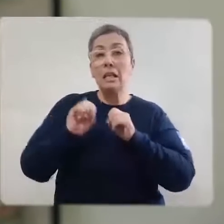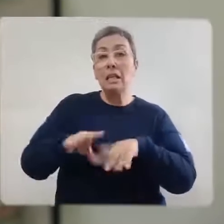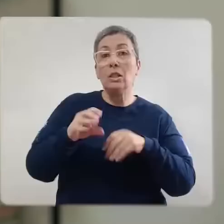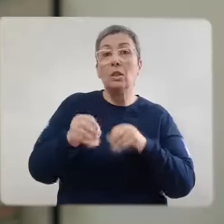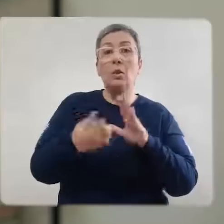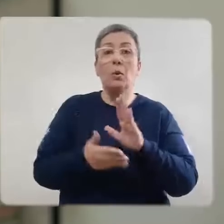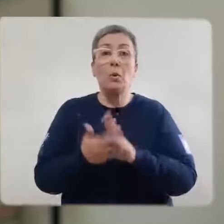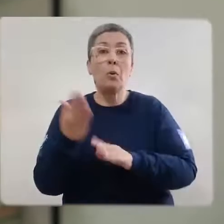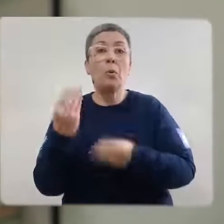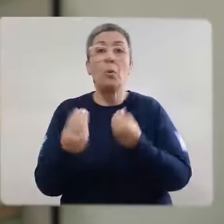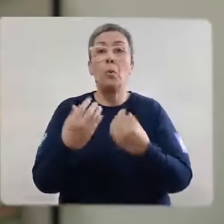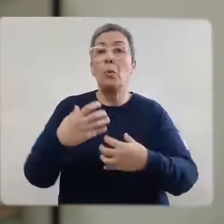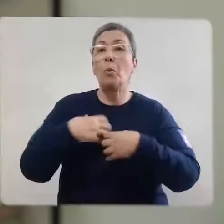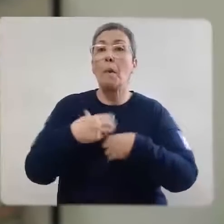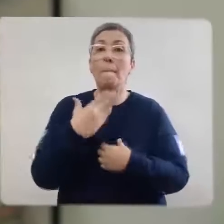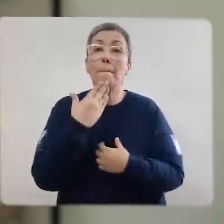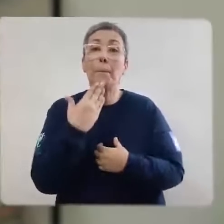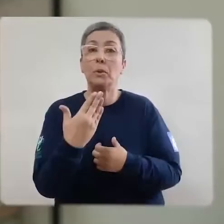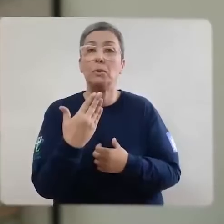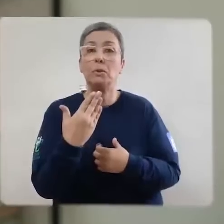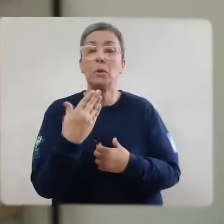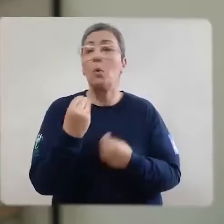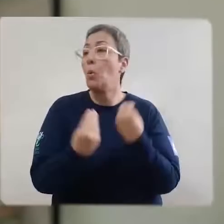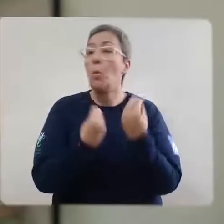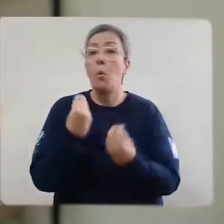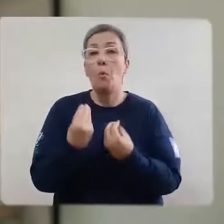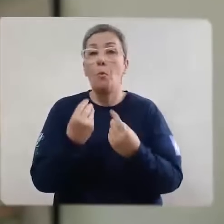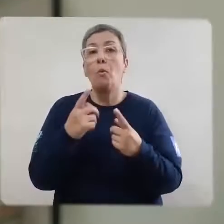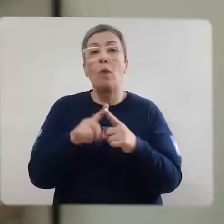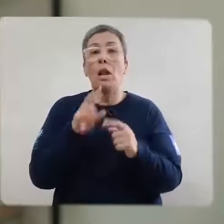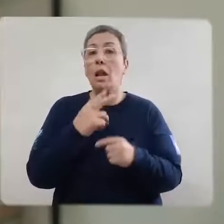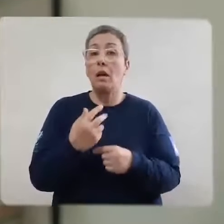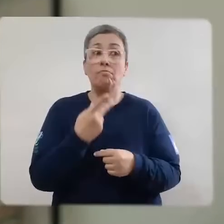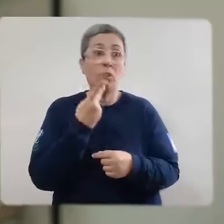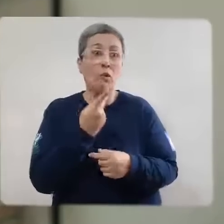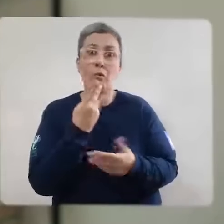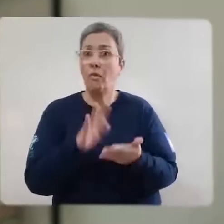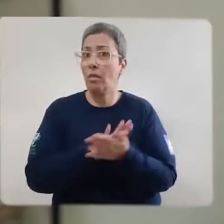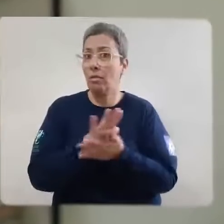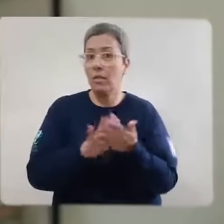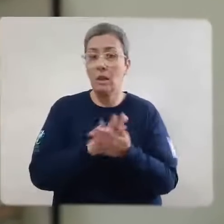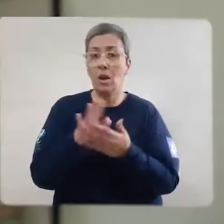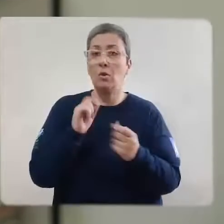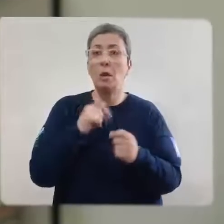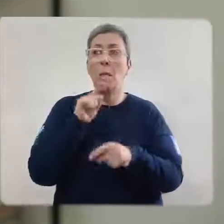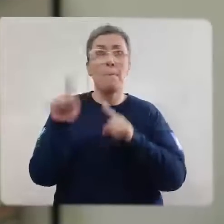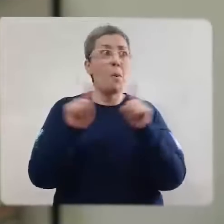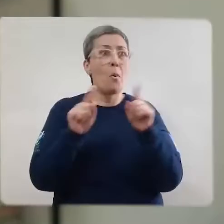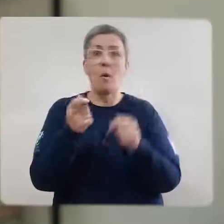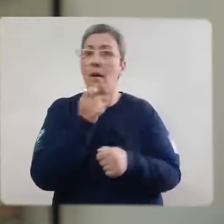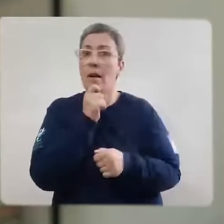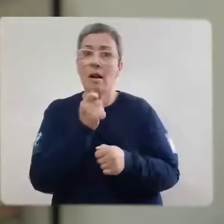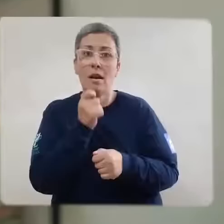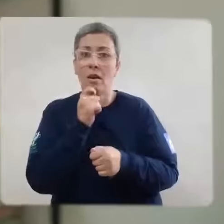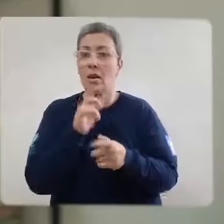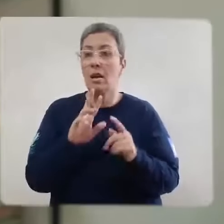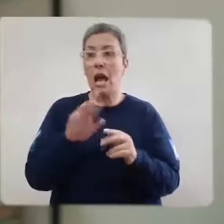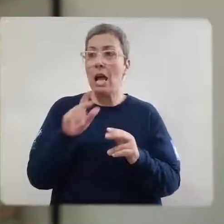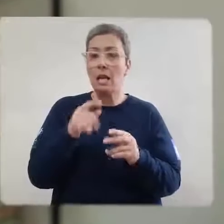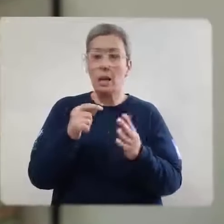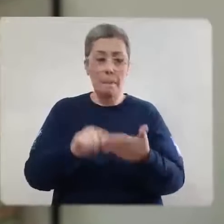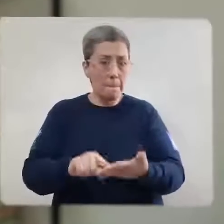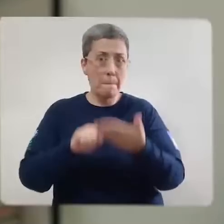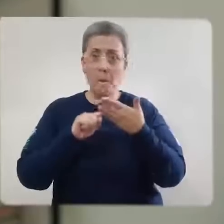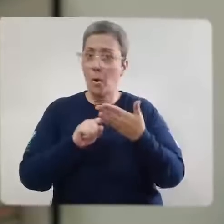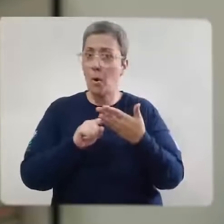Ensinar essa criança a sair de que forma? Pedindo. Como? Ela não fala, ela não aponta, né? Ela não